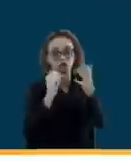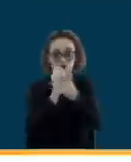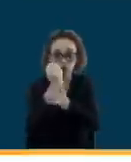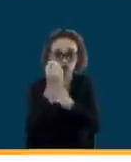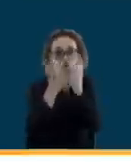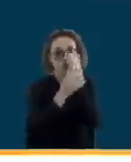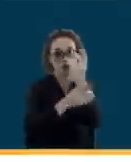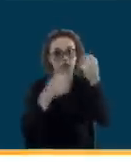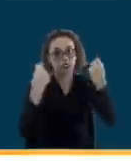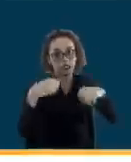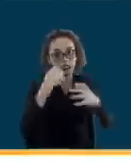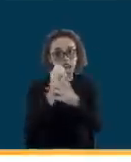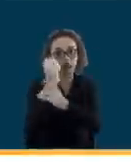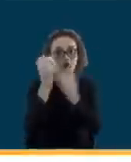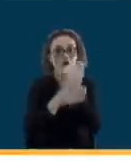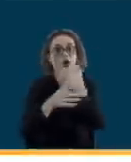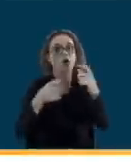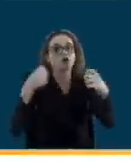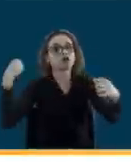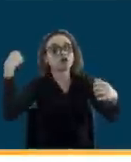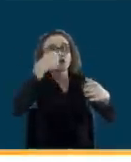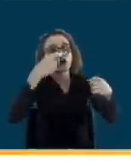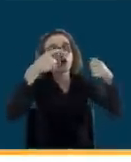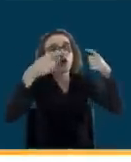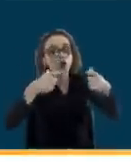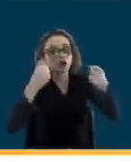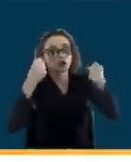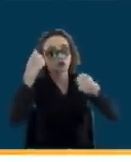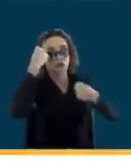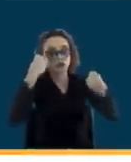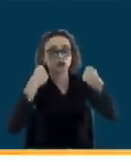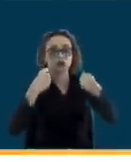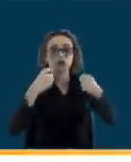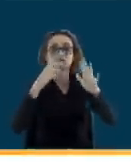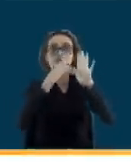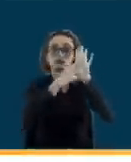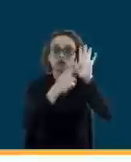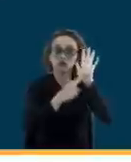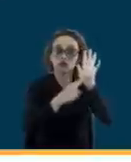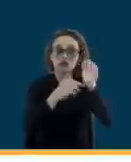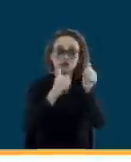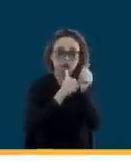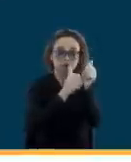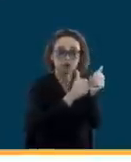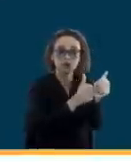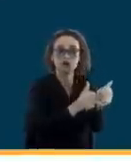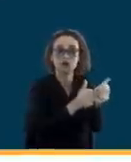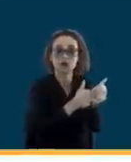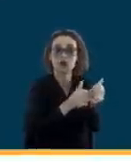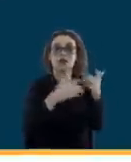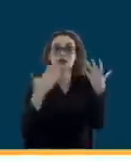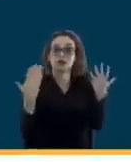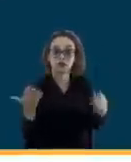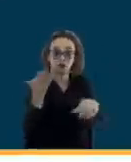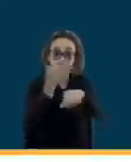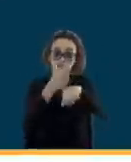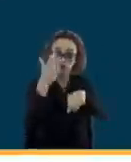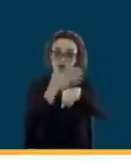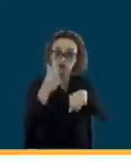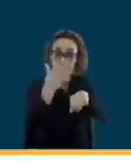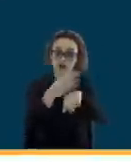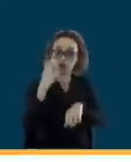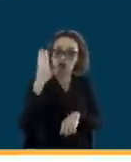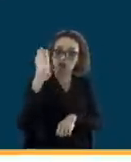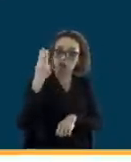dar o soco e tal. Então com isso... As pessoas foram num exercício de boxe aprendendo